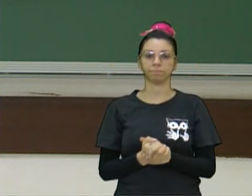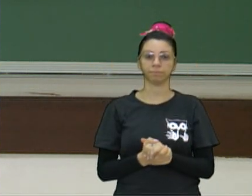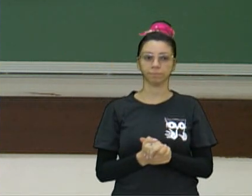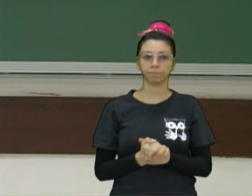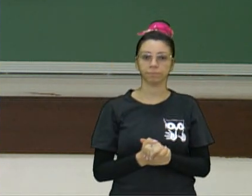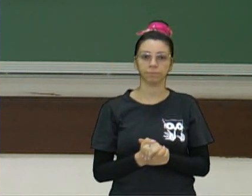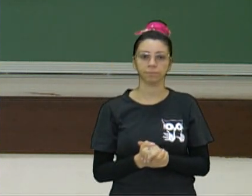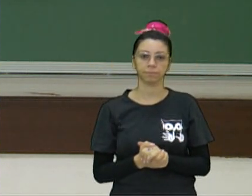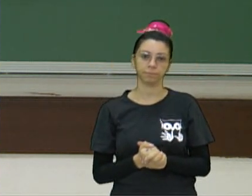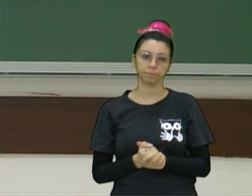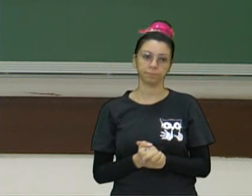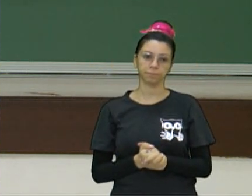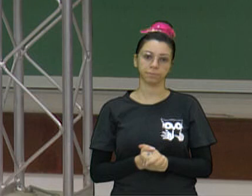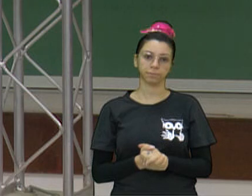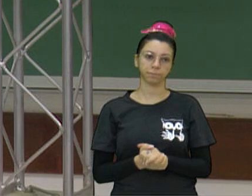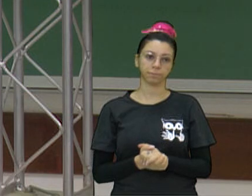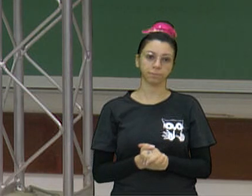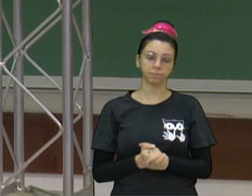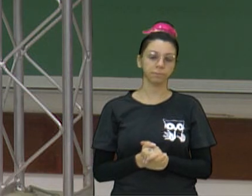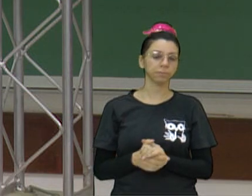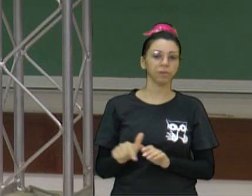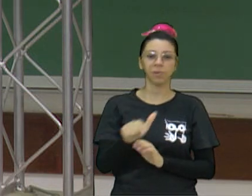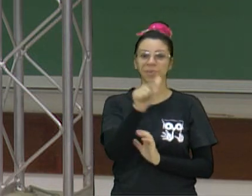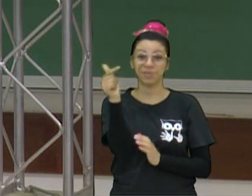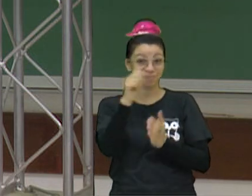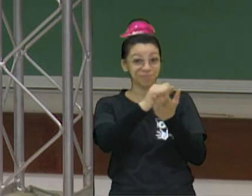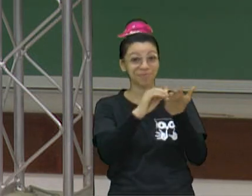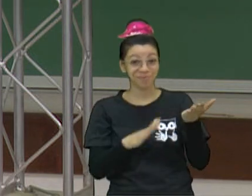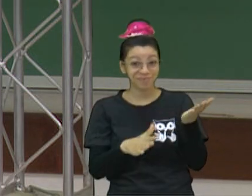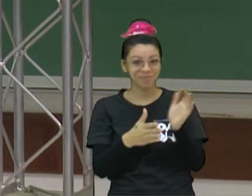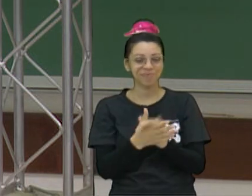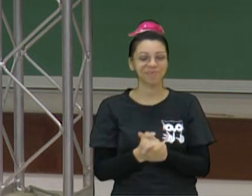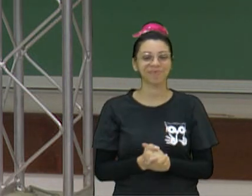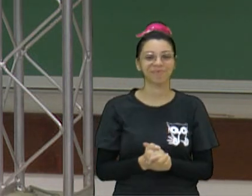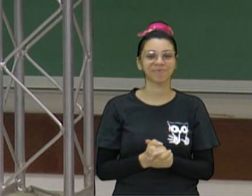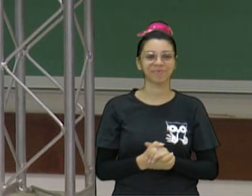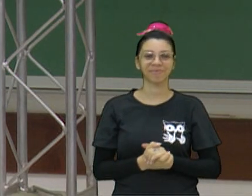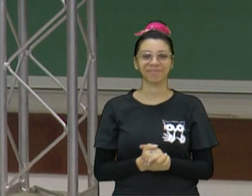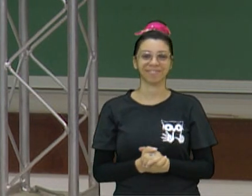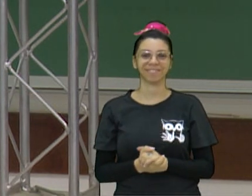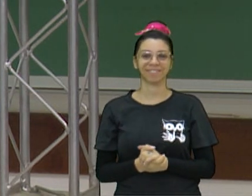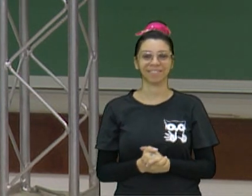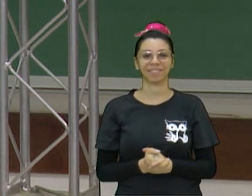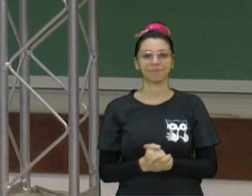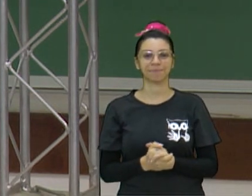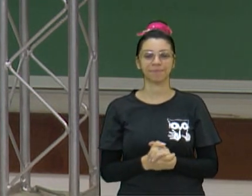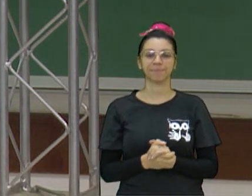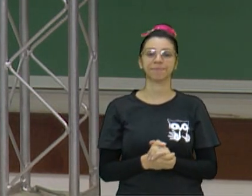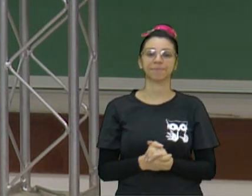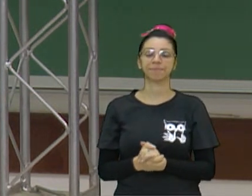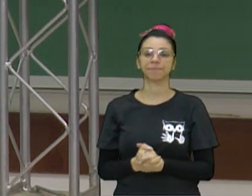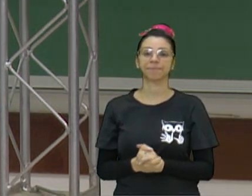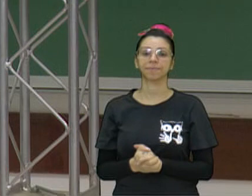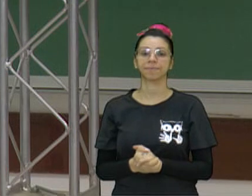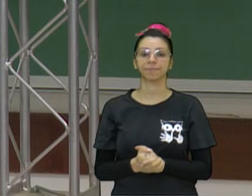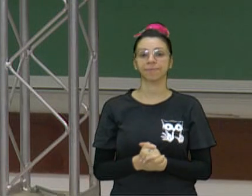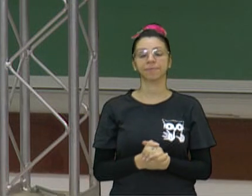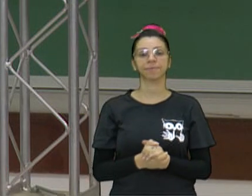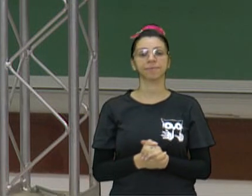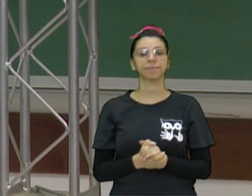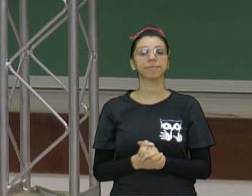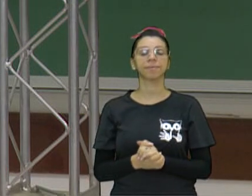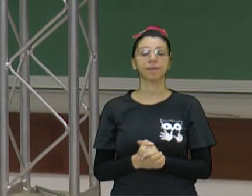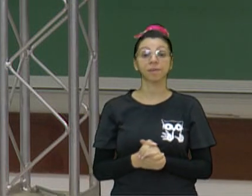das mãos. Bora para mais uma atividade então? Temos mais uma atividade na aula de hoje, que é a seguinte: descritiva. Agora já pega